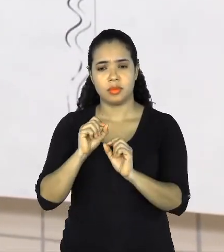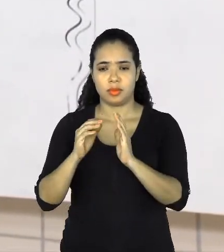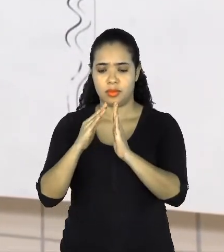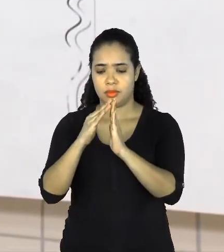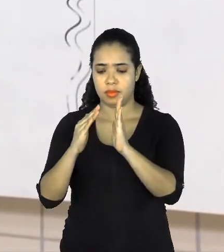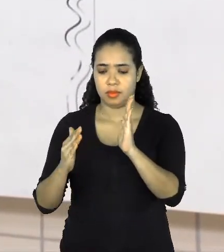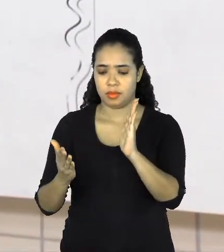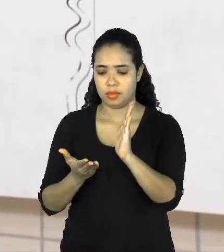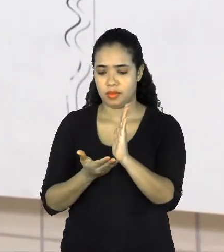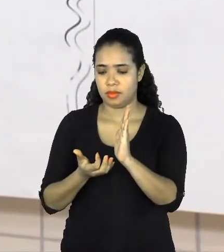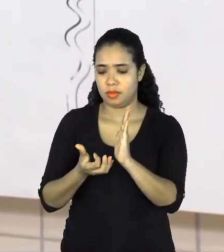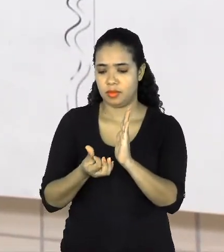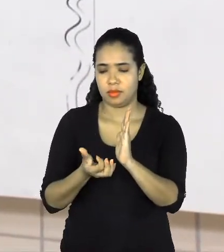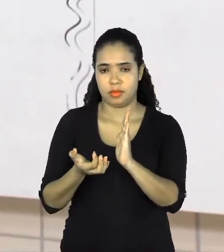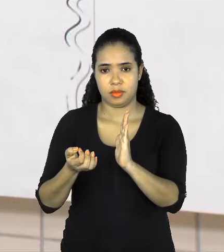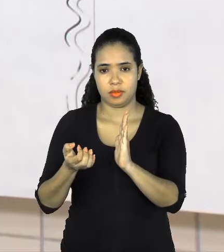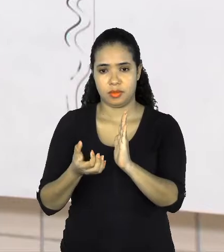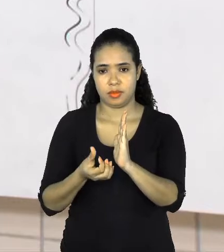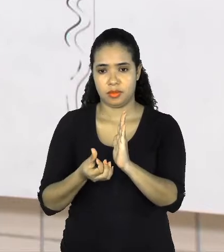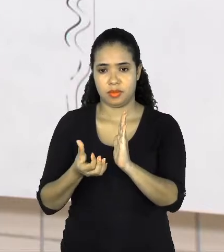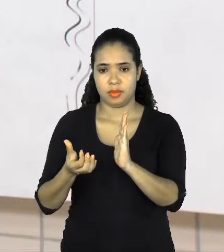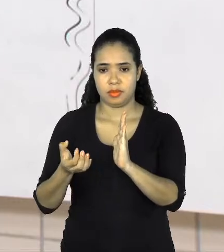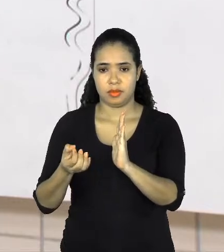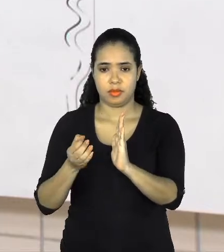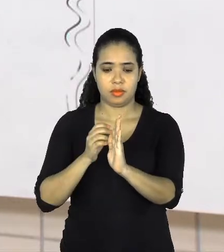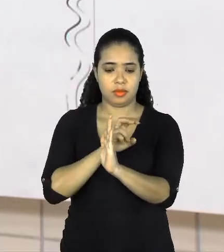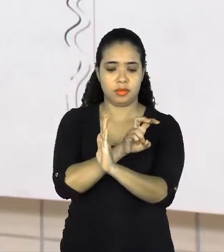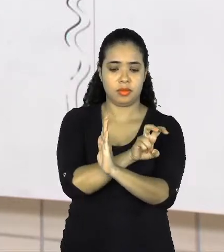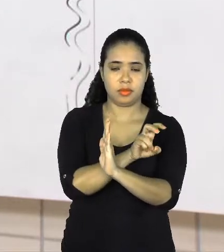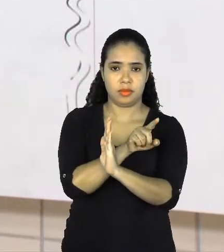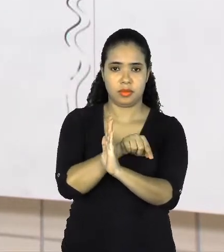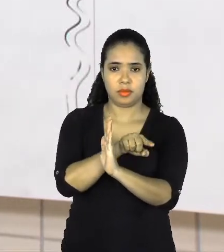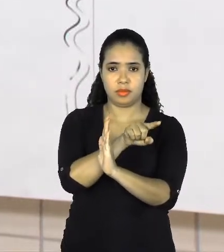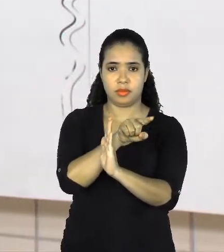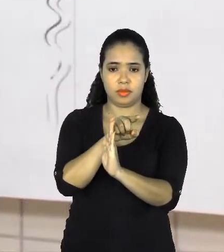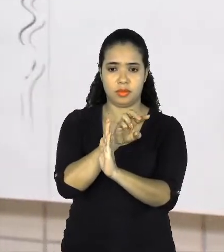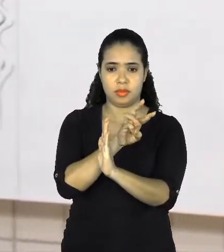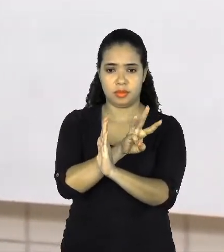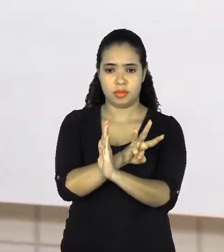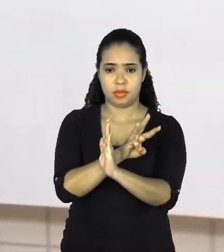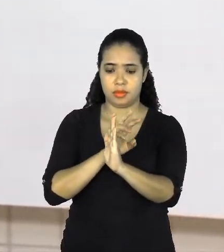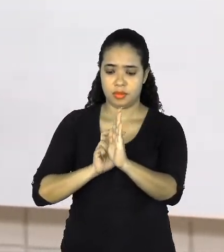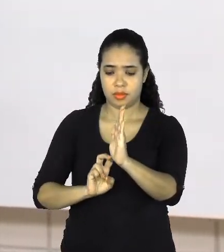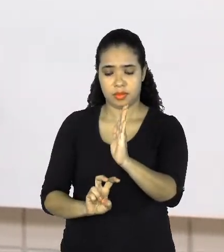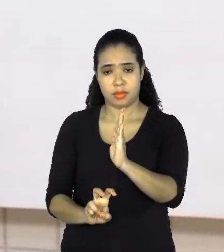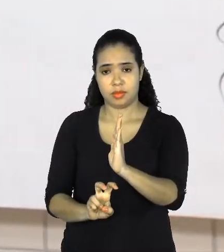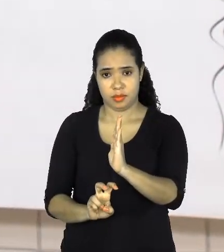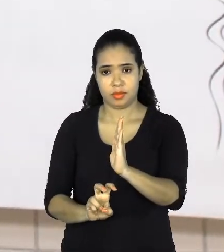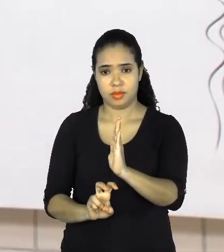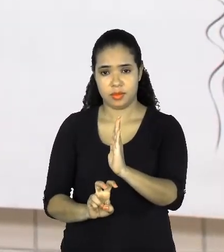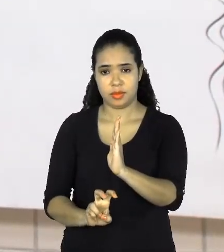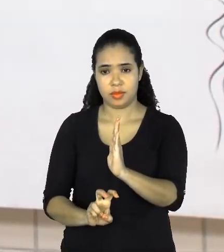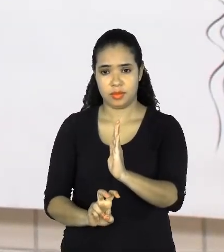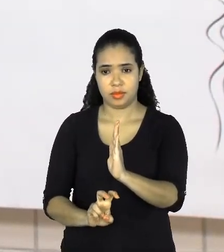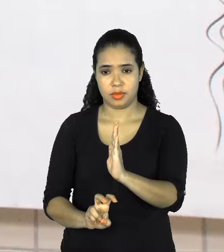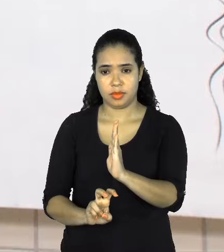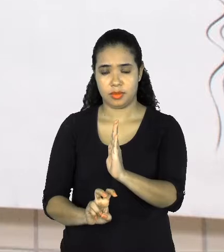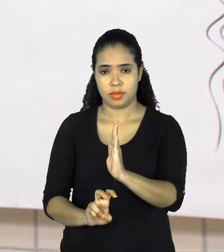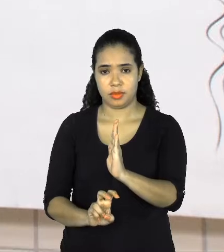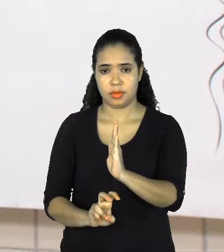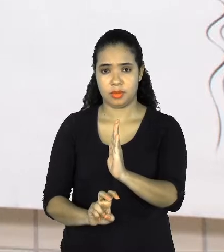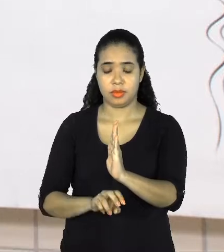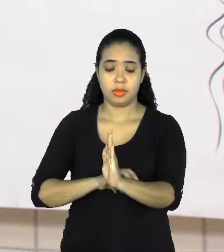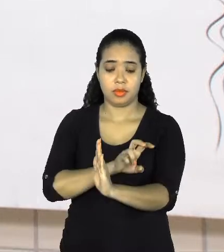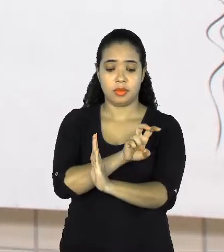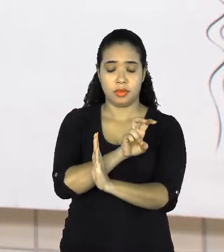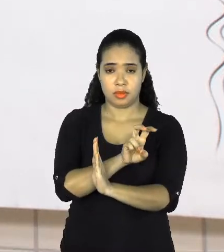60 graus. É a razão entre o cateto oposto e o cateto adjacente. Então, tangente de 60, 5 raiz